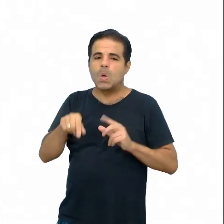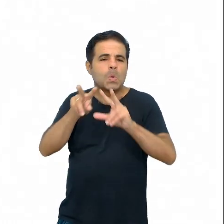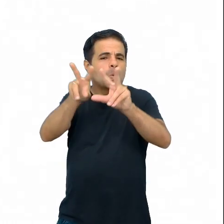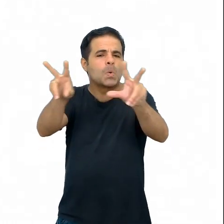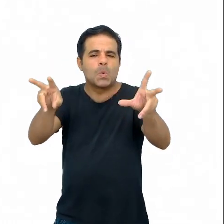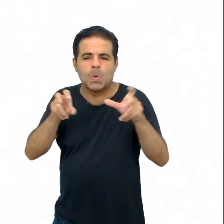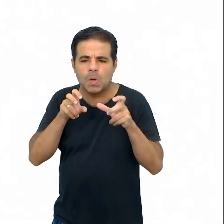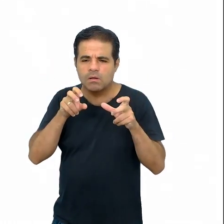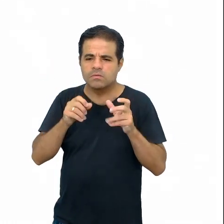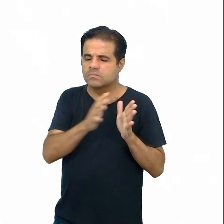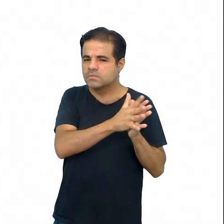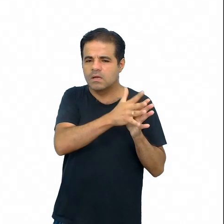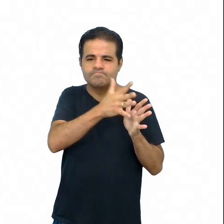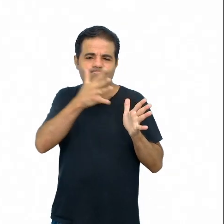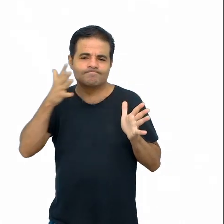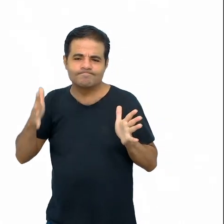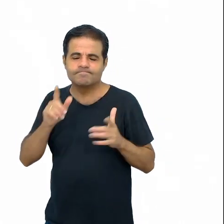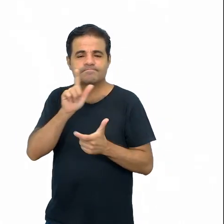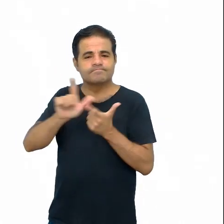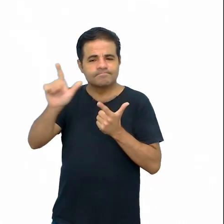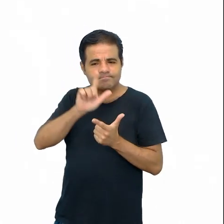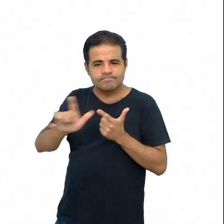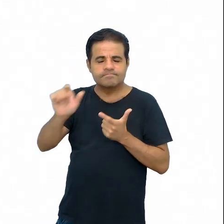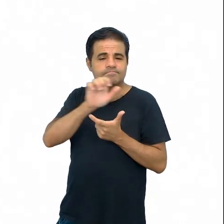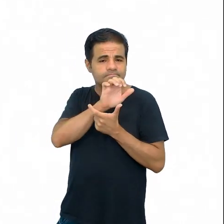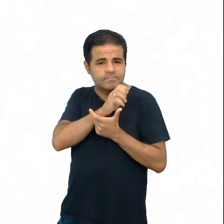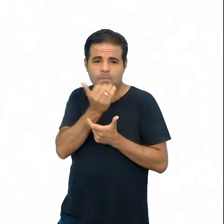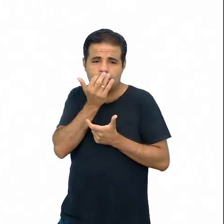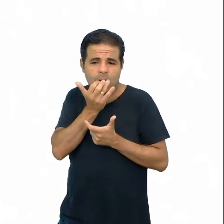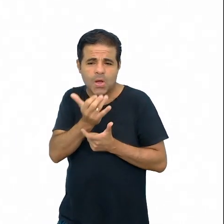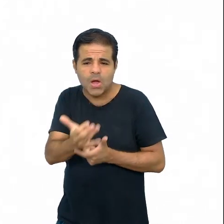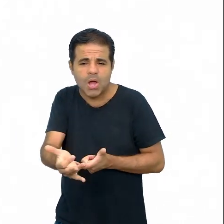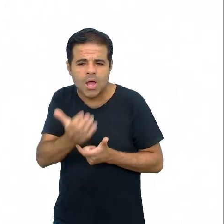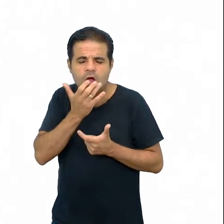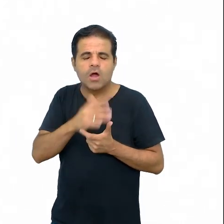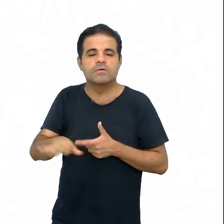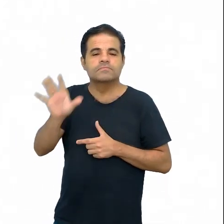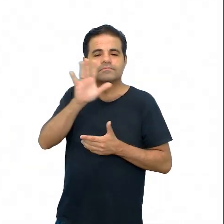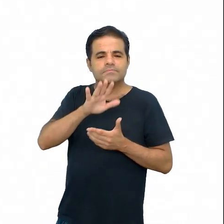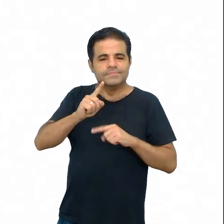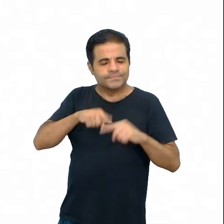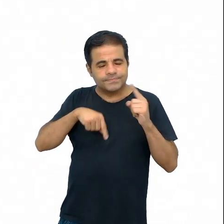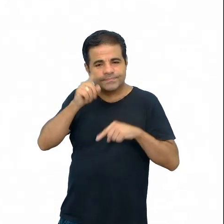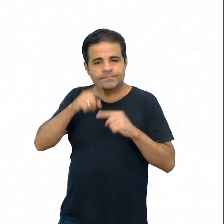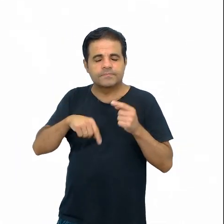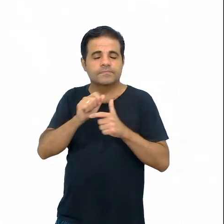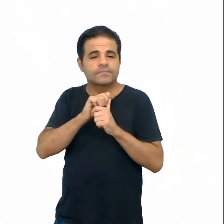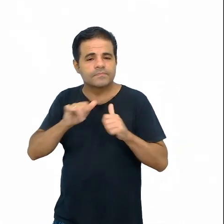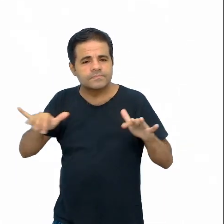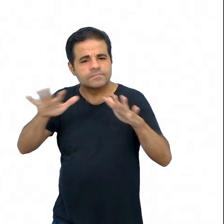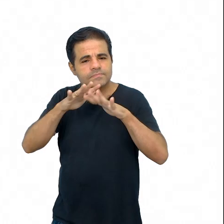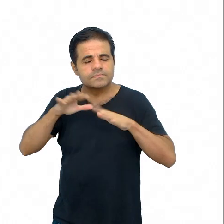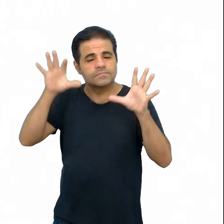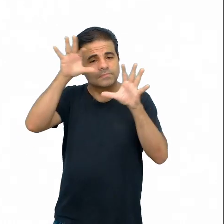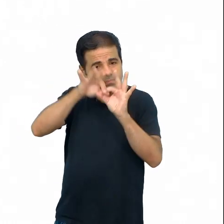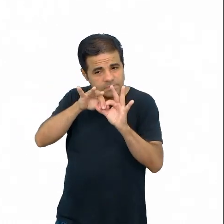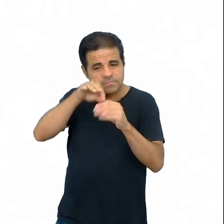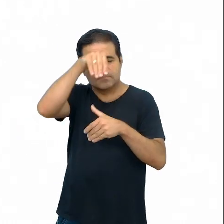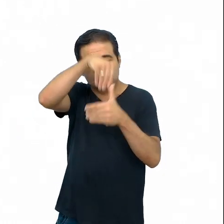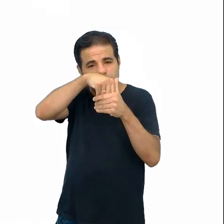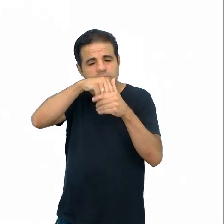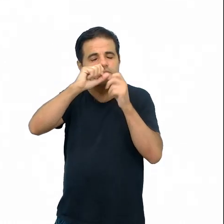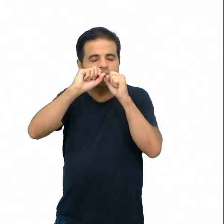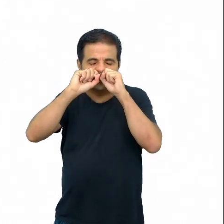o tamanho e o tipo das letras, as cores, os formatos, os elementos pictóricos, né, que operam e